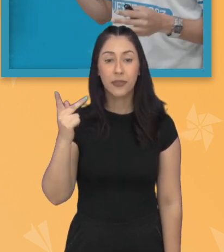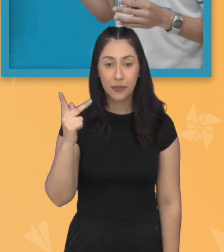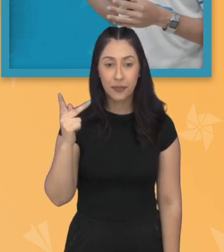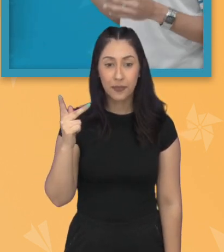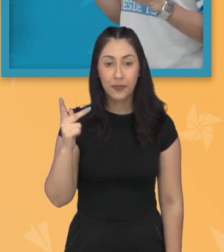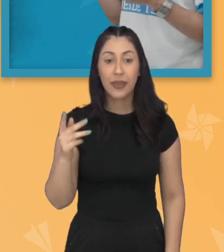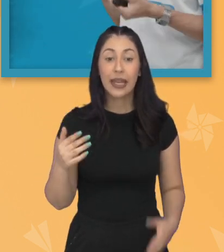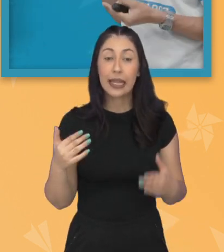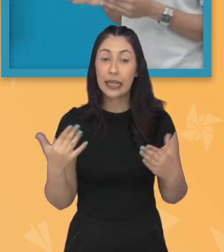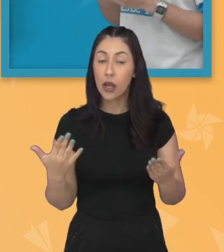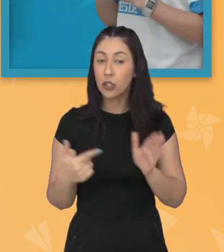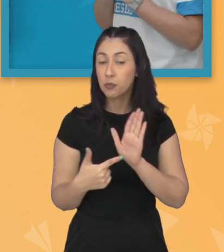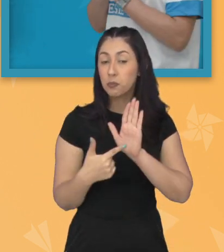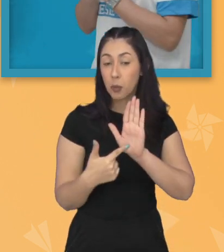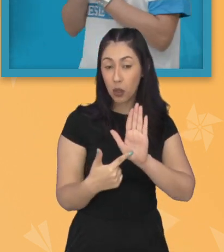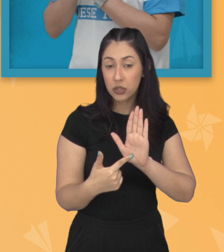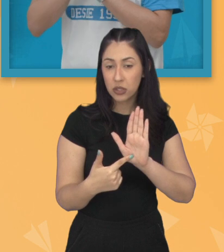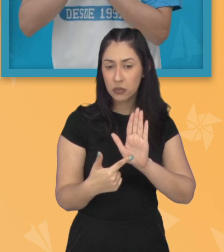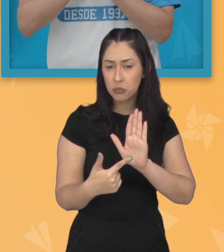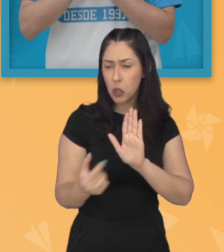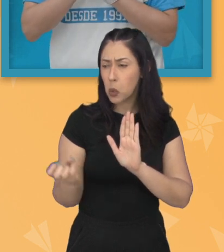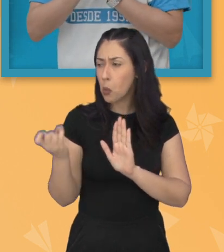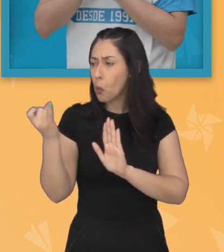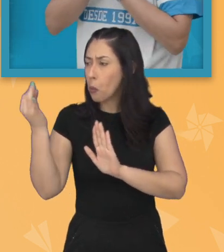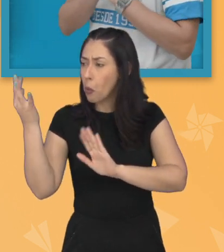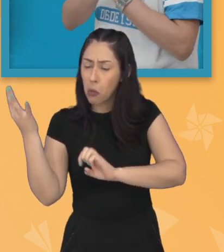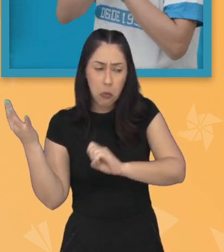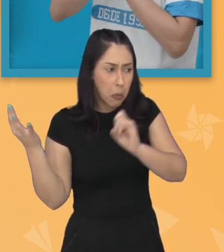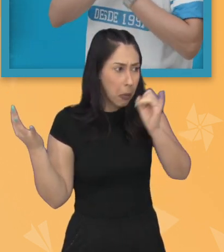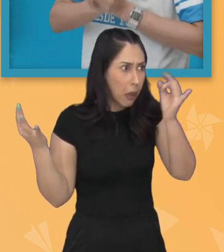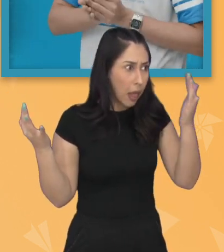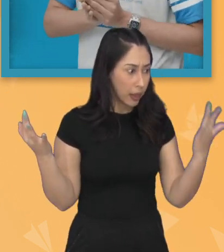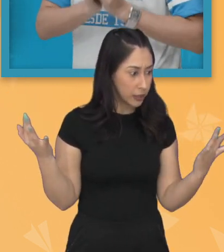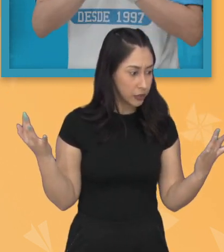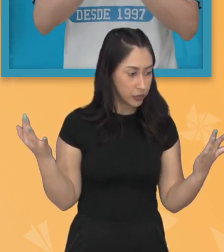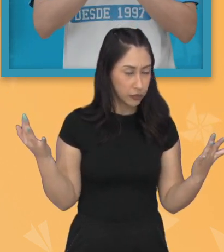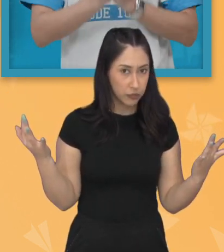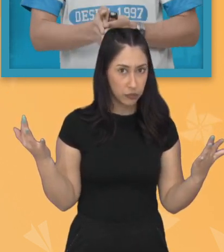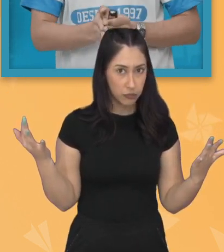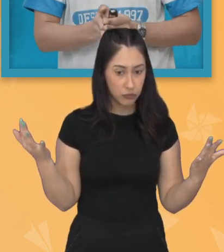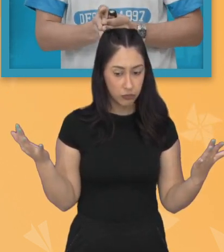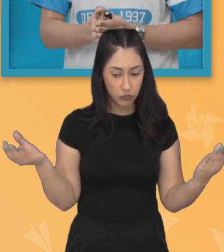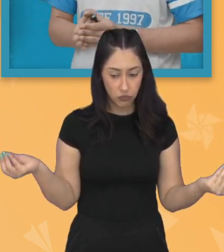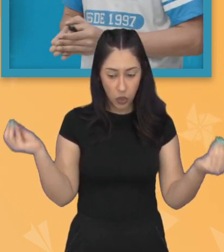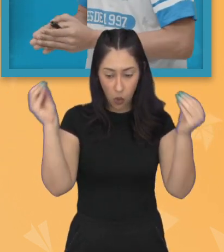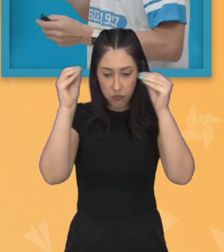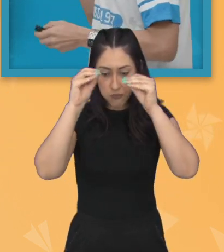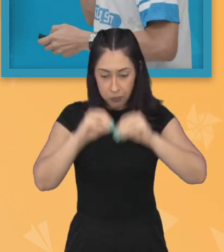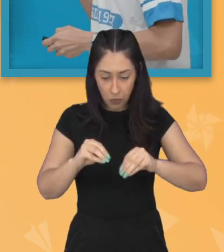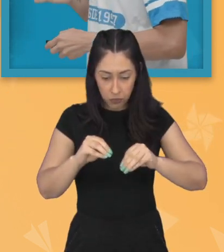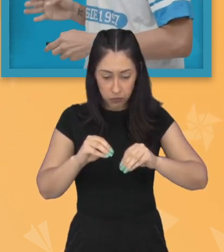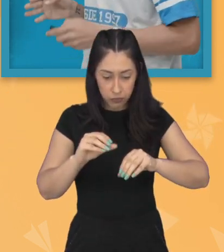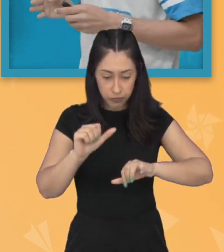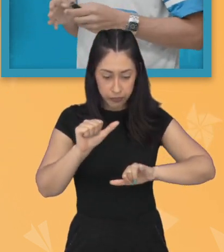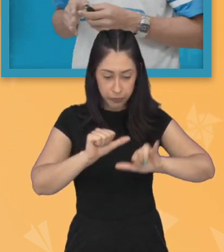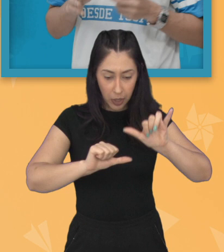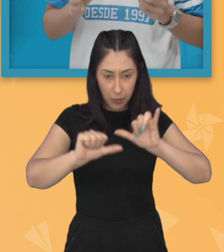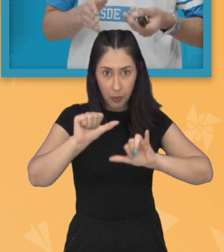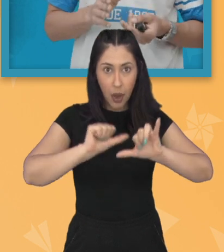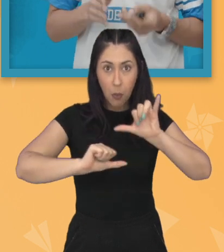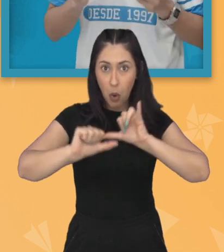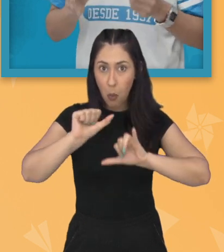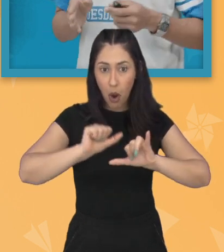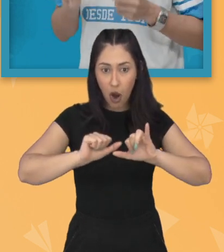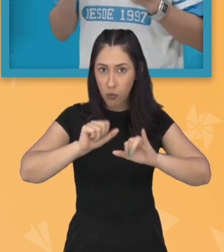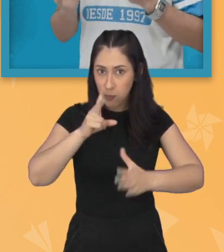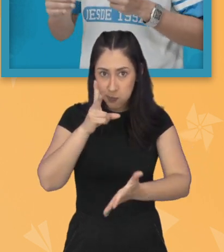as proporções entre as substâncias que participam de uma reação química são fixas. Ou